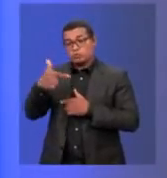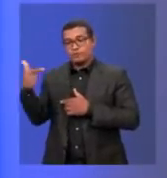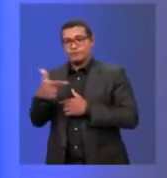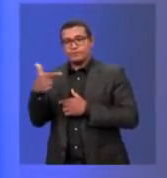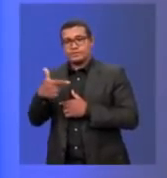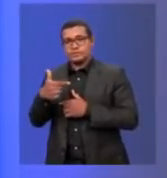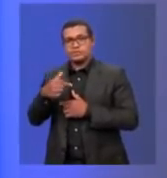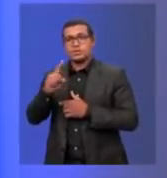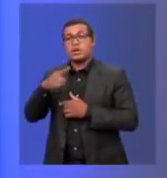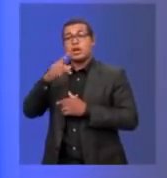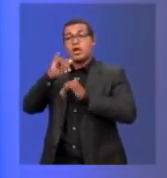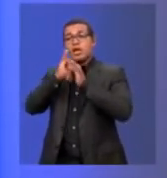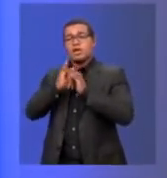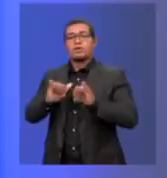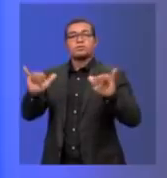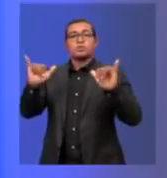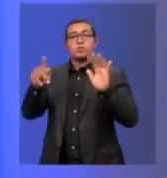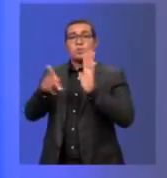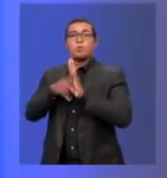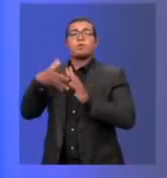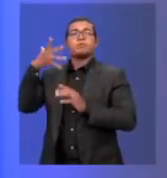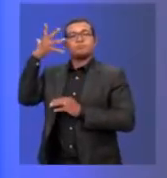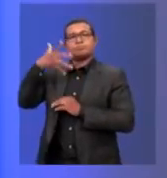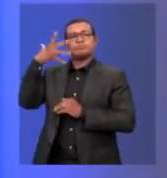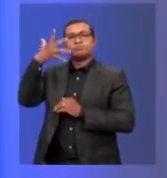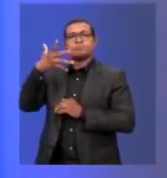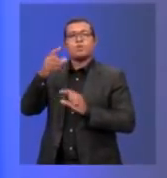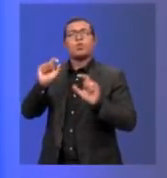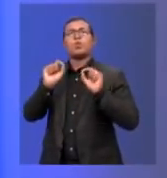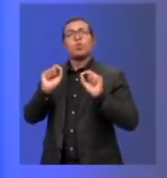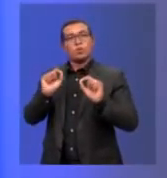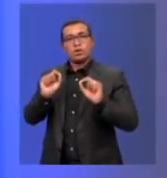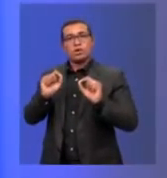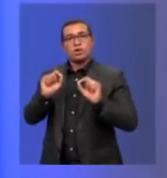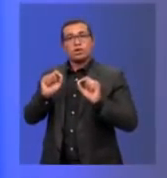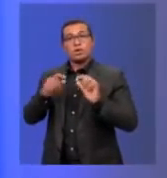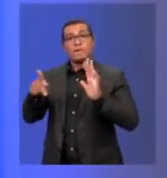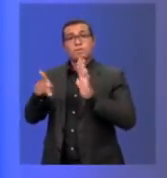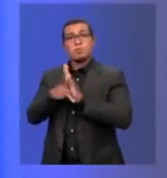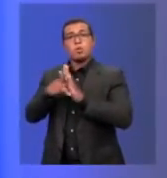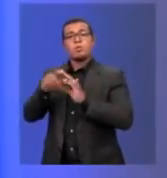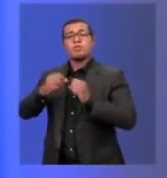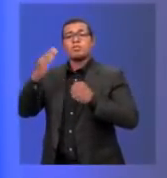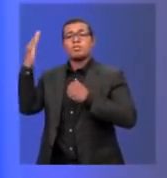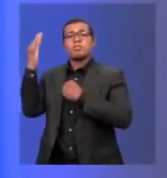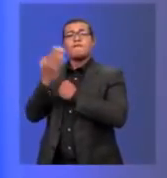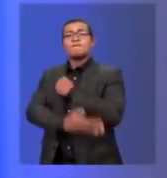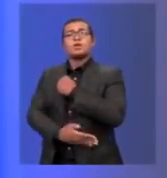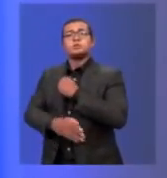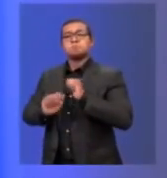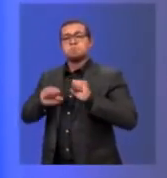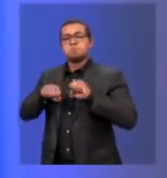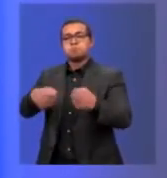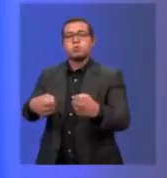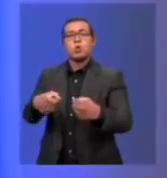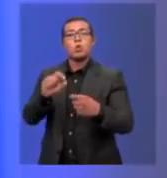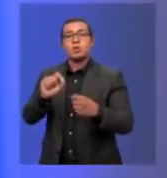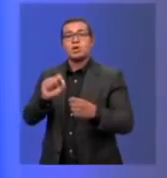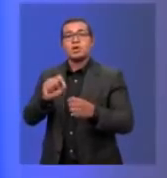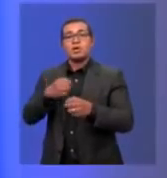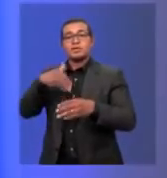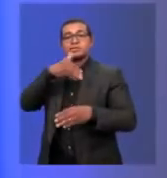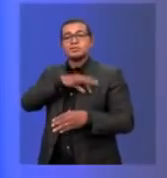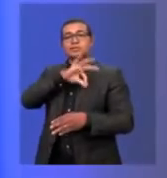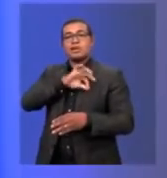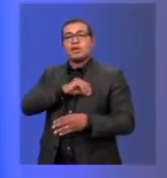anunciou nesta palestra de que ele defende o fim do 13º e do abono com